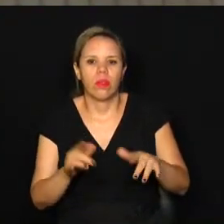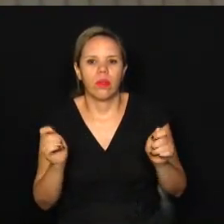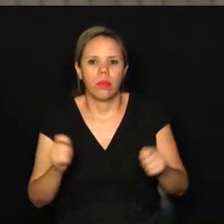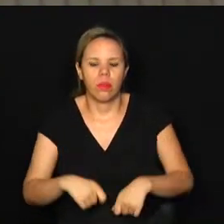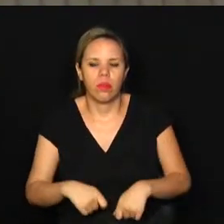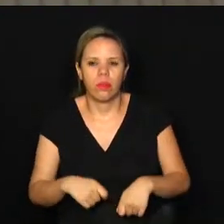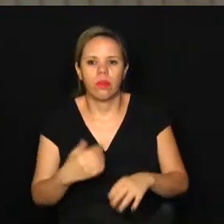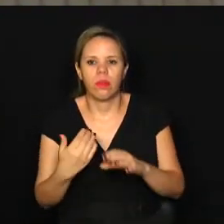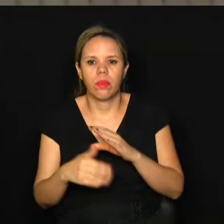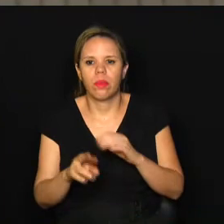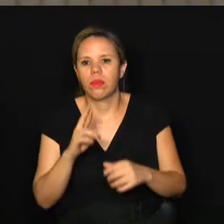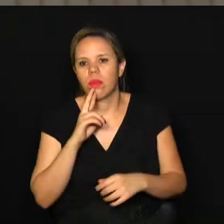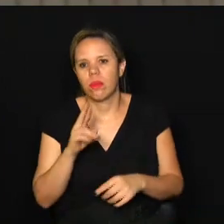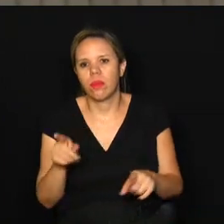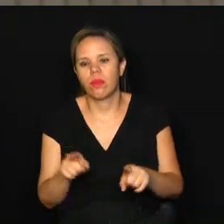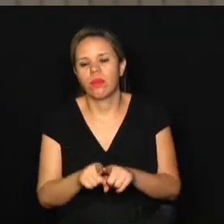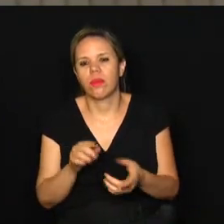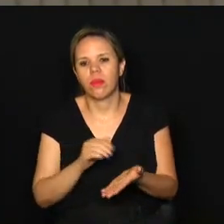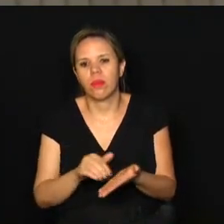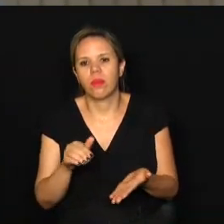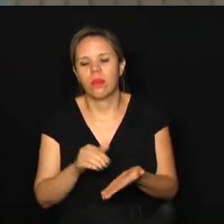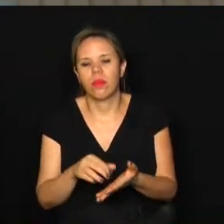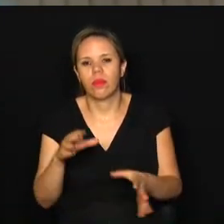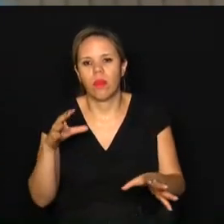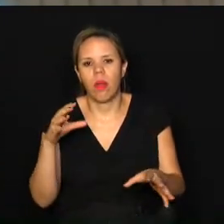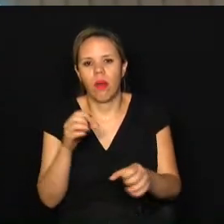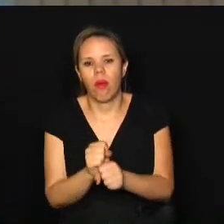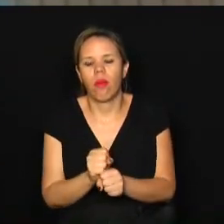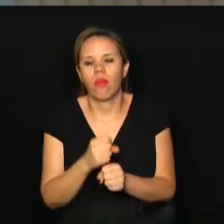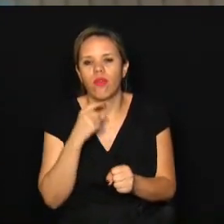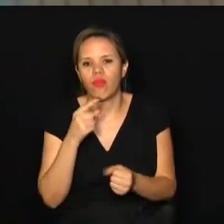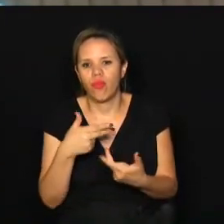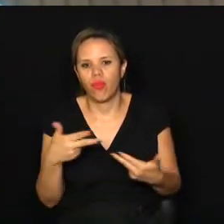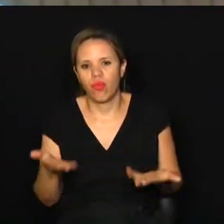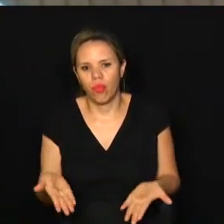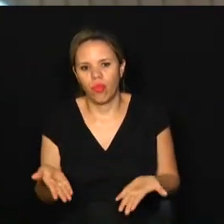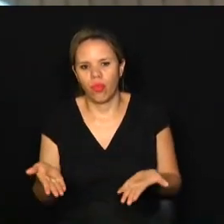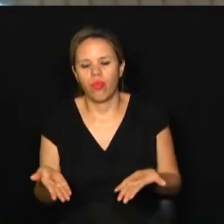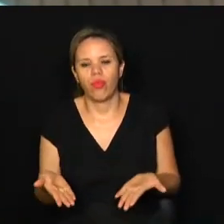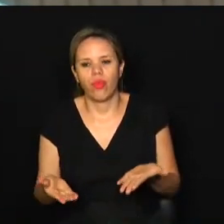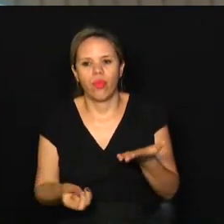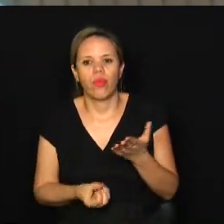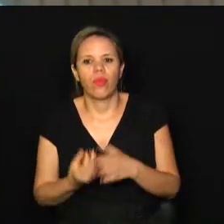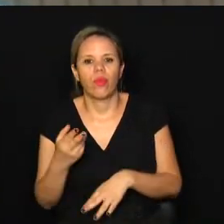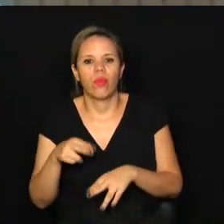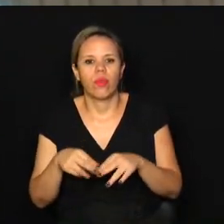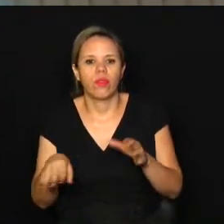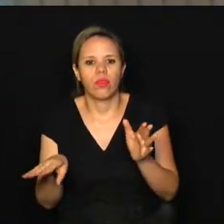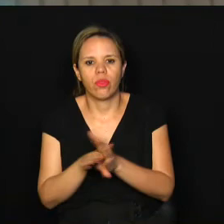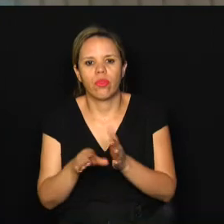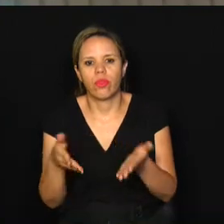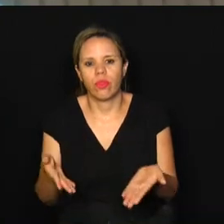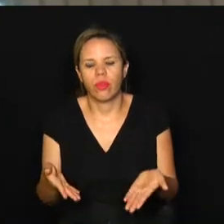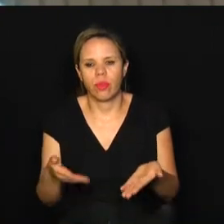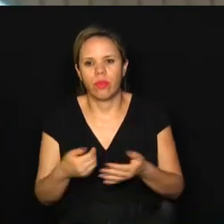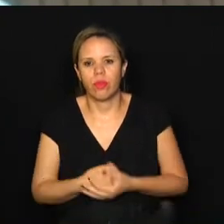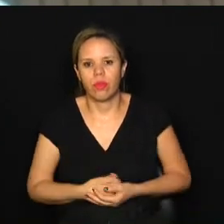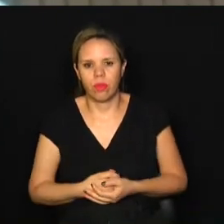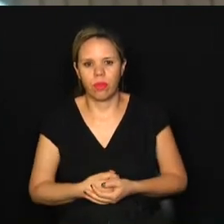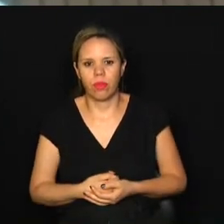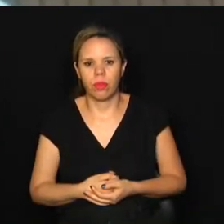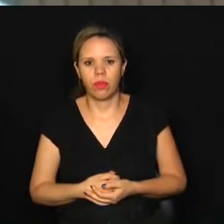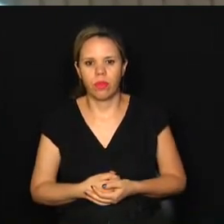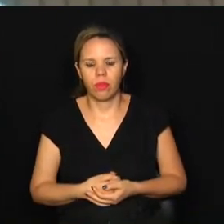enviando também à Secretaria de Finanças todos os questionamentos que aqui, porventura, chegar a esta casa. Então,